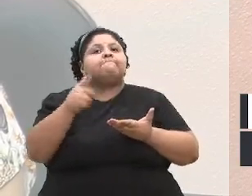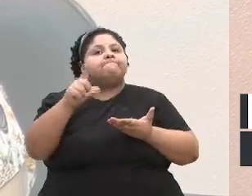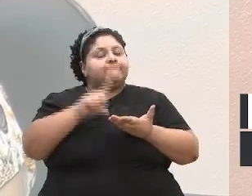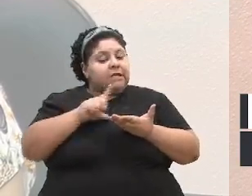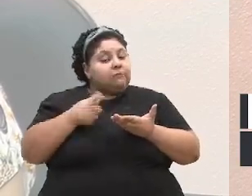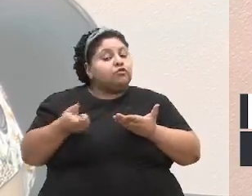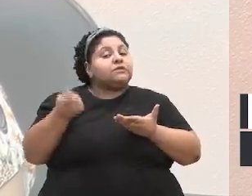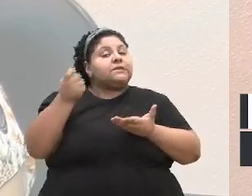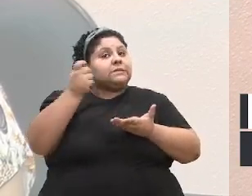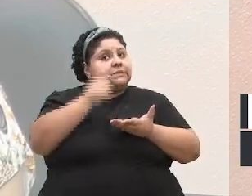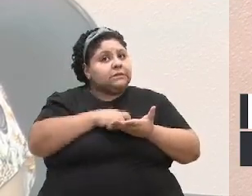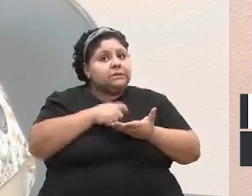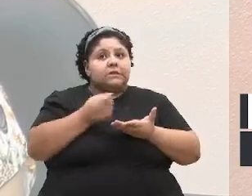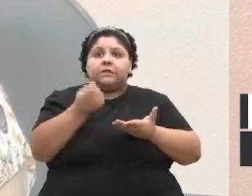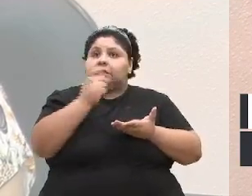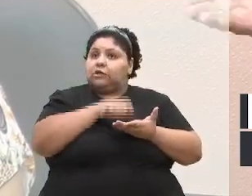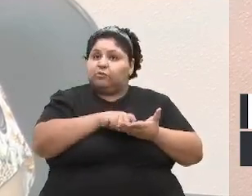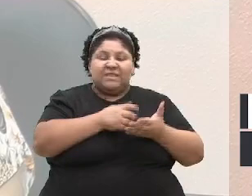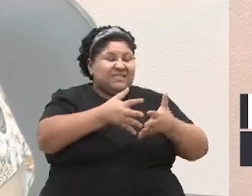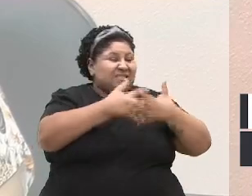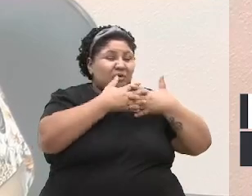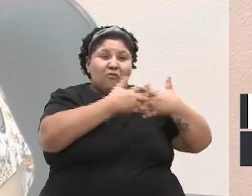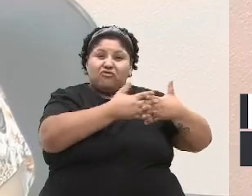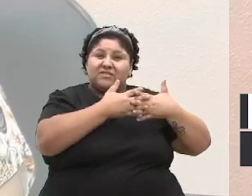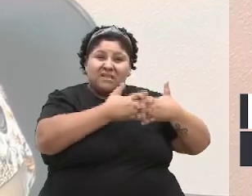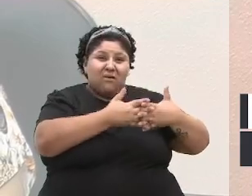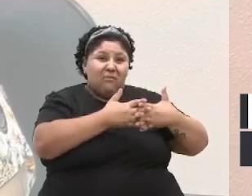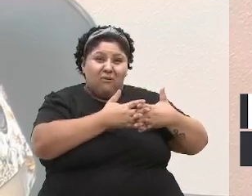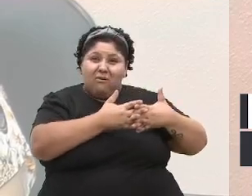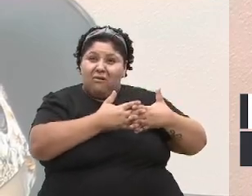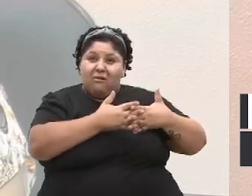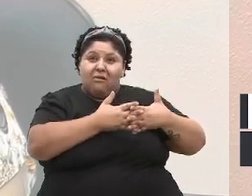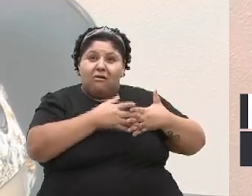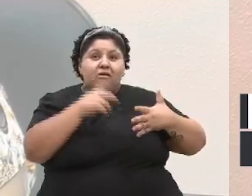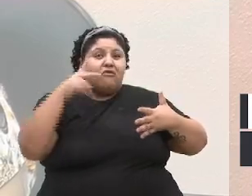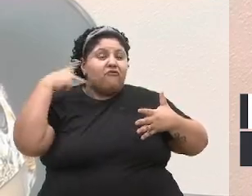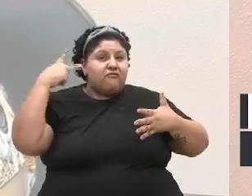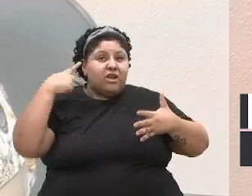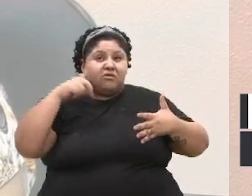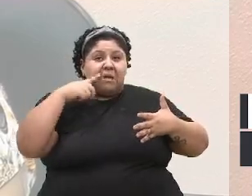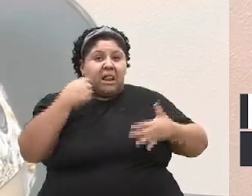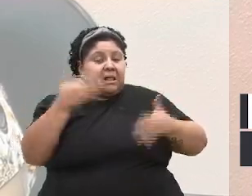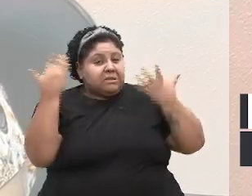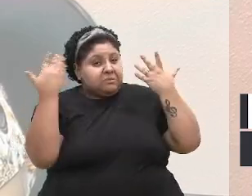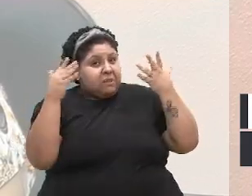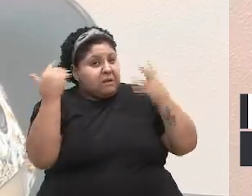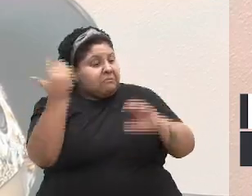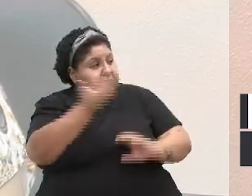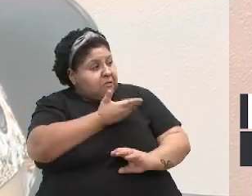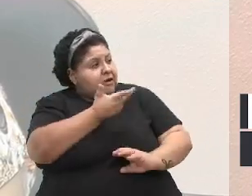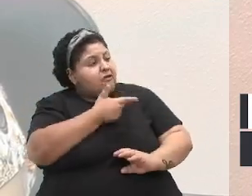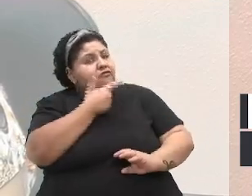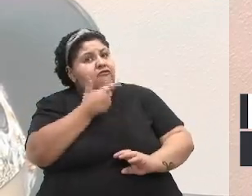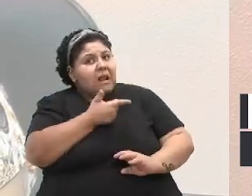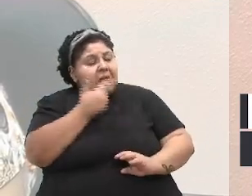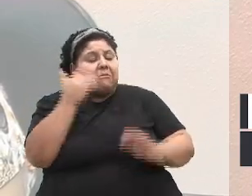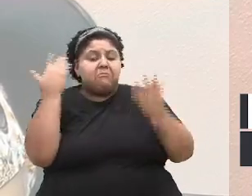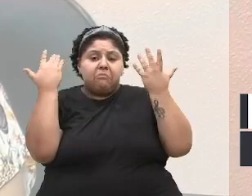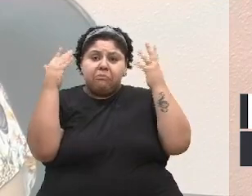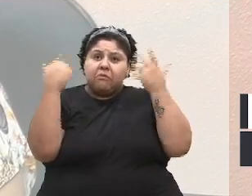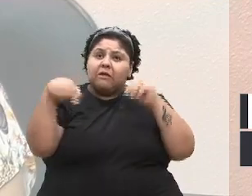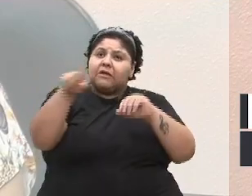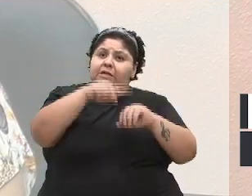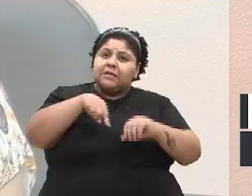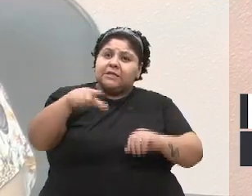necessário. Não precisa atropelar ninguém aqui, vereadora Gladys. A senhora foi muito bem, parabéns. Falei para a senhora foi muito bem. A senhora